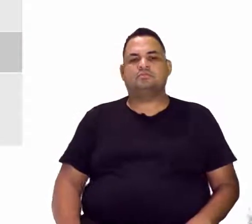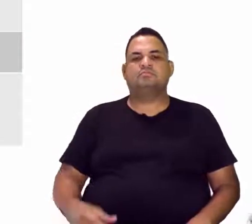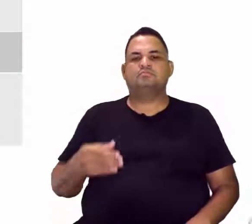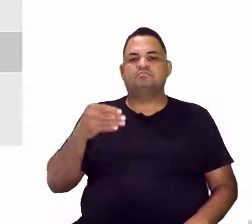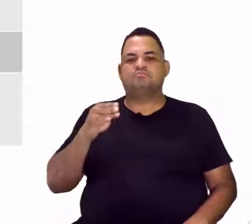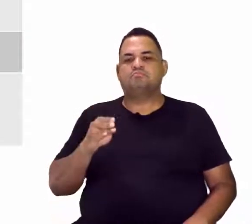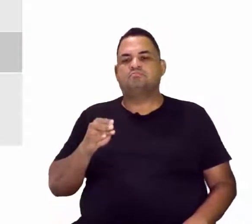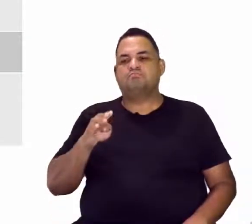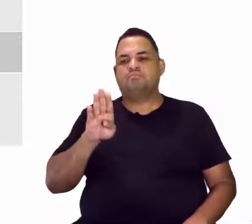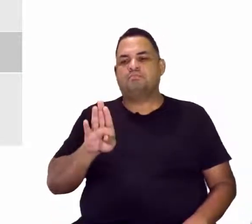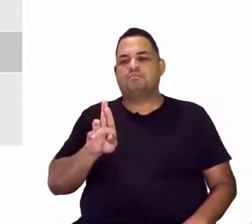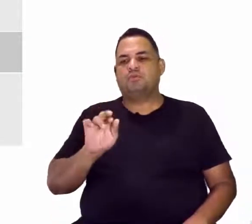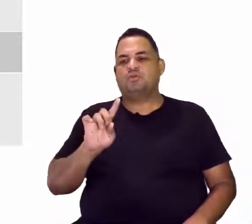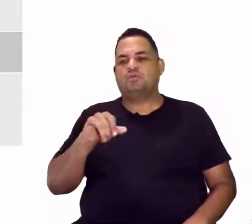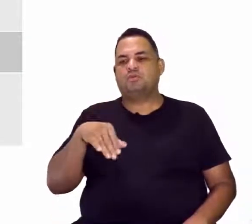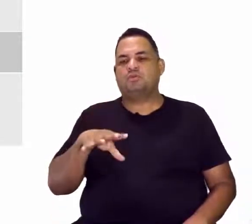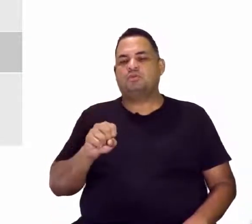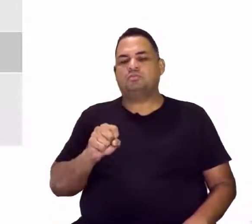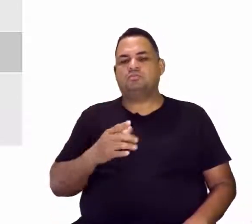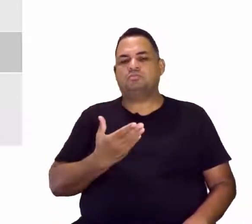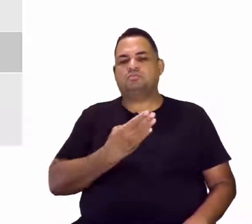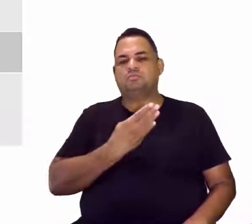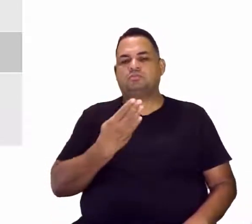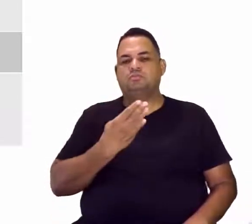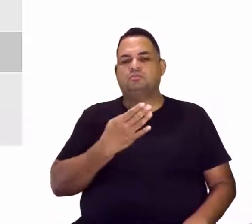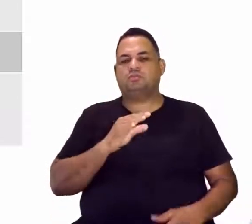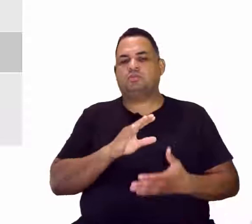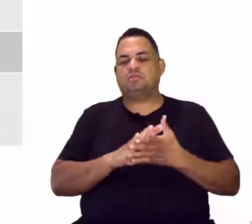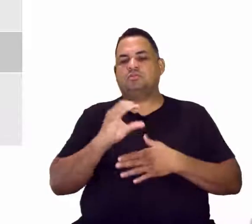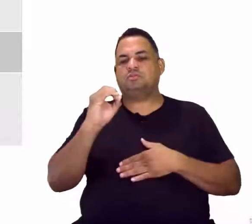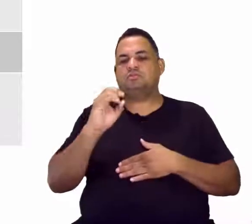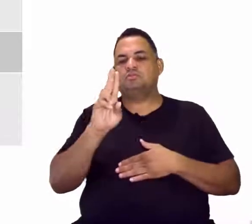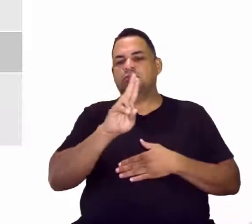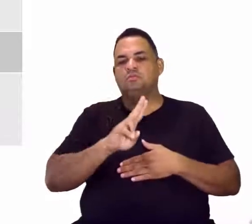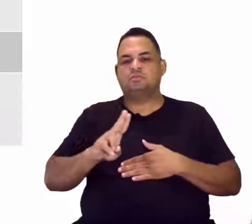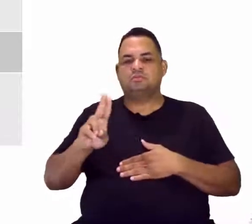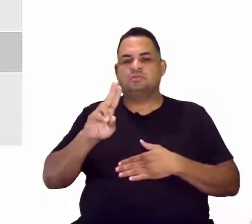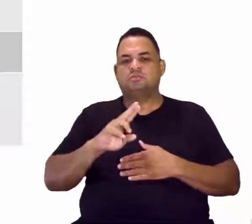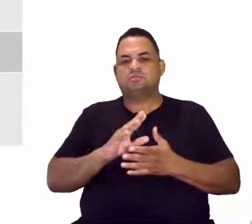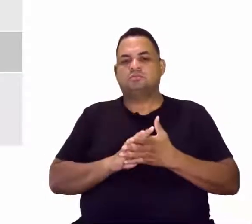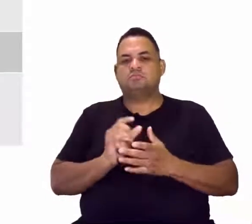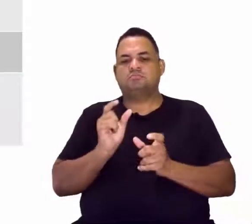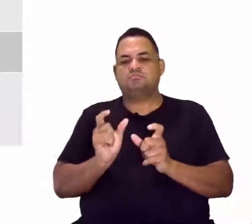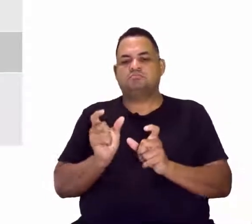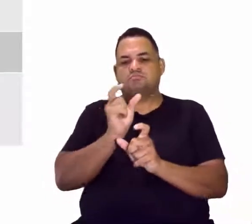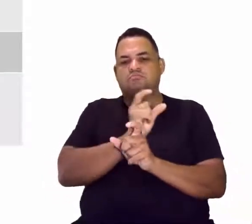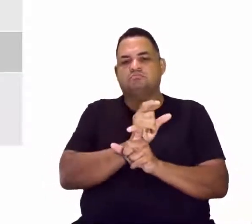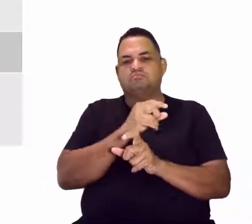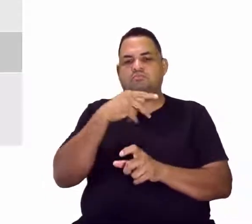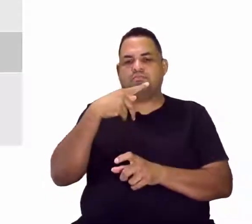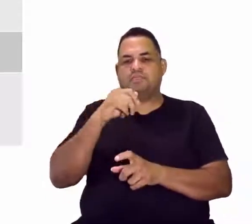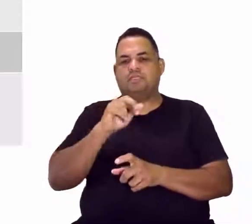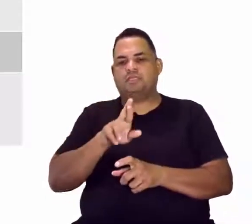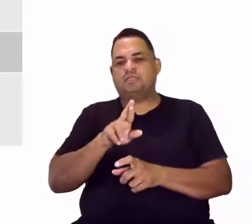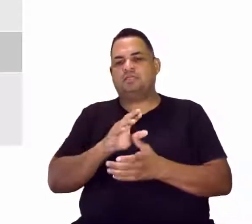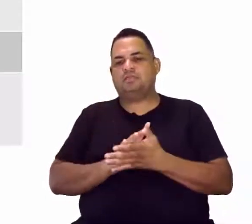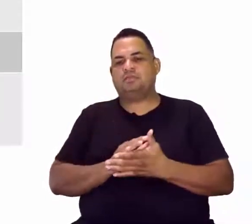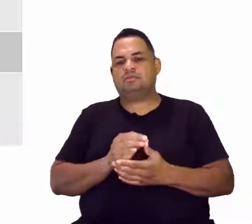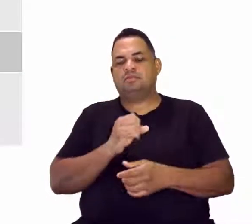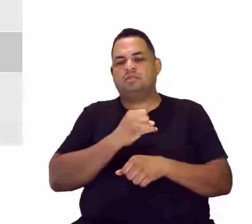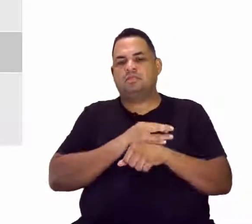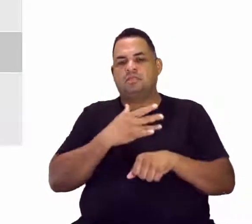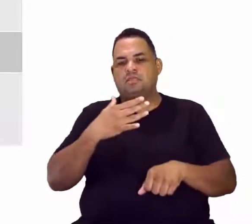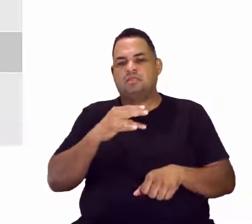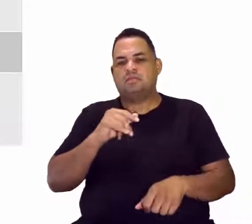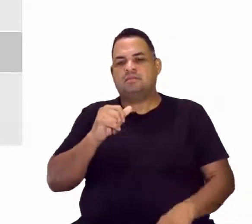bromo, mesmo esquema. 4 oxigênios, o que eu vou usar? Prefixo per. Então vai ficar ácido